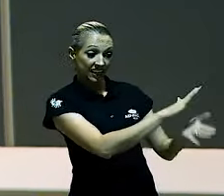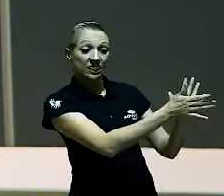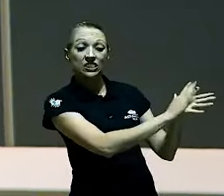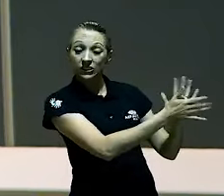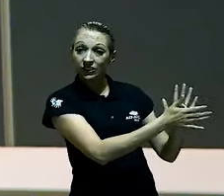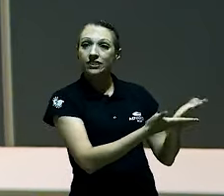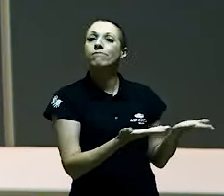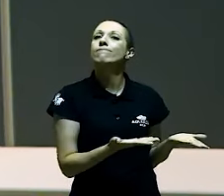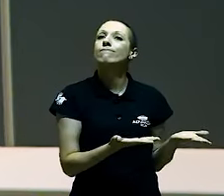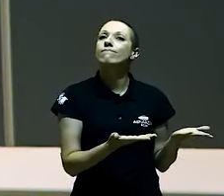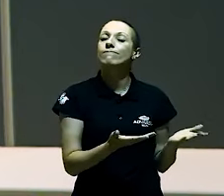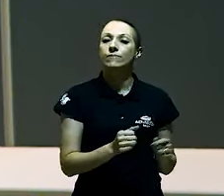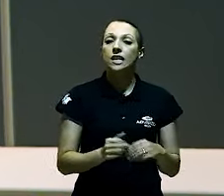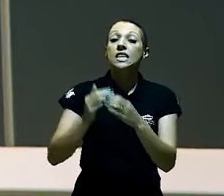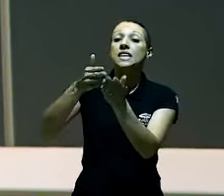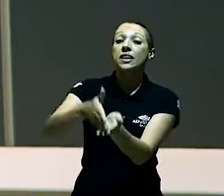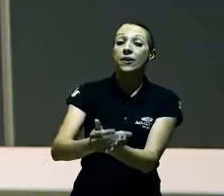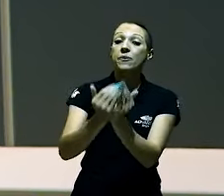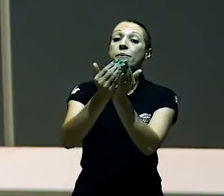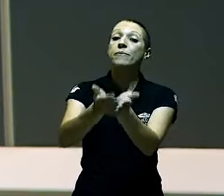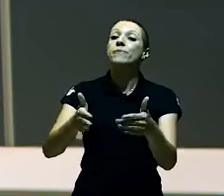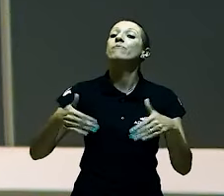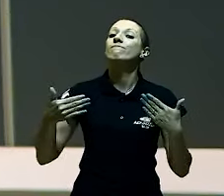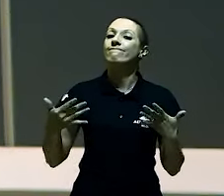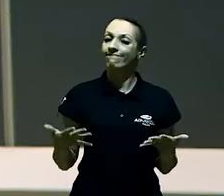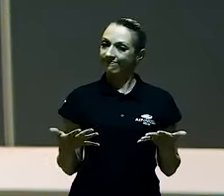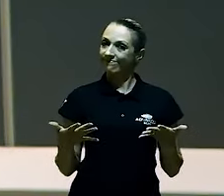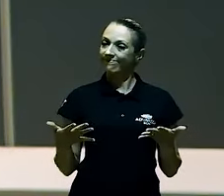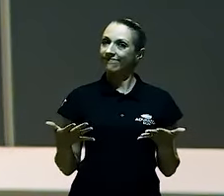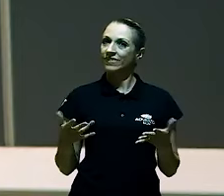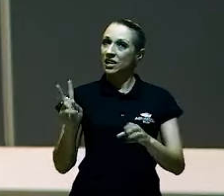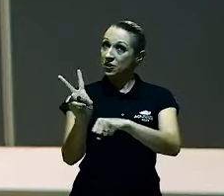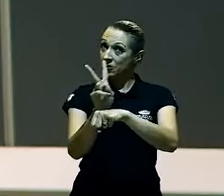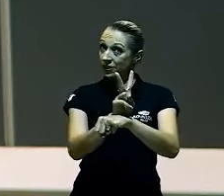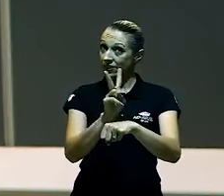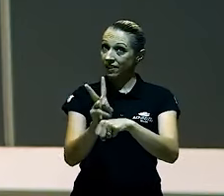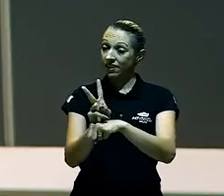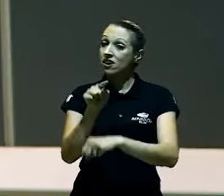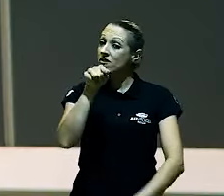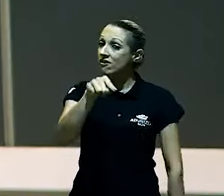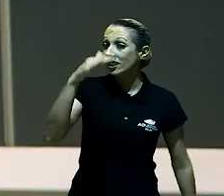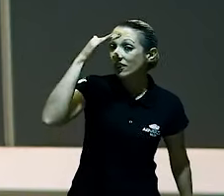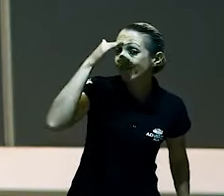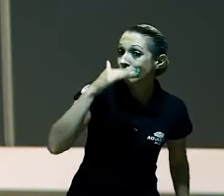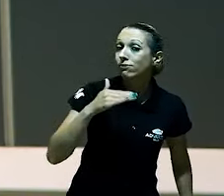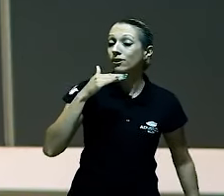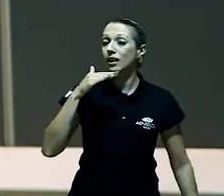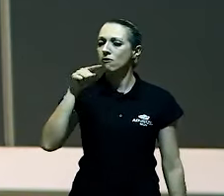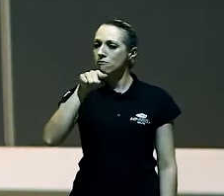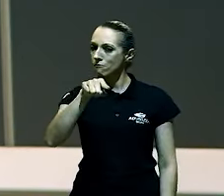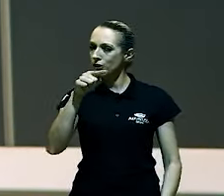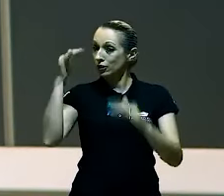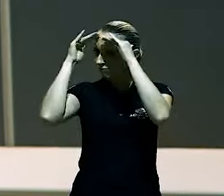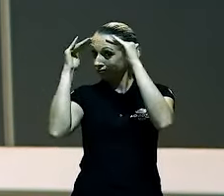Então o que é que deve ser feito com você agora dentro desse barco? Porque por causa da tua maldade, por causa da tua maldade,